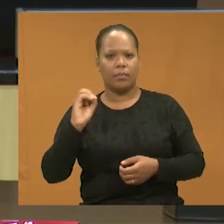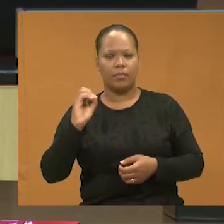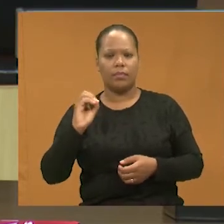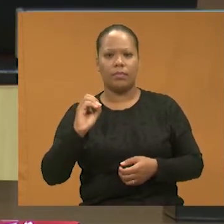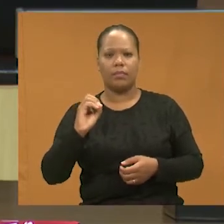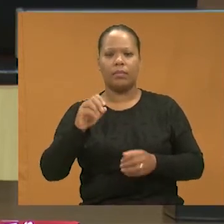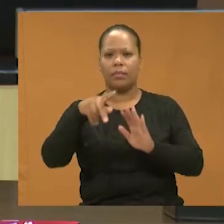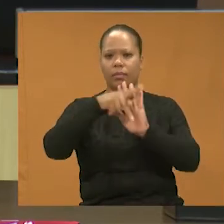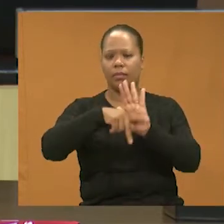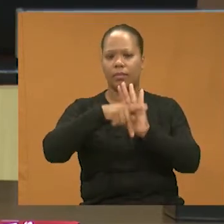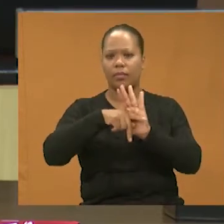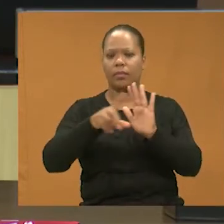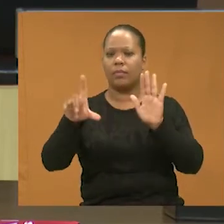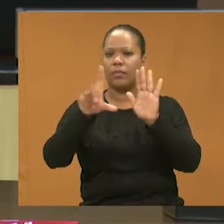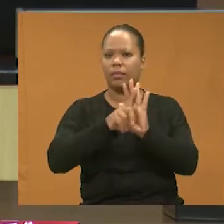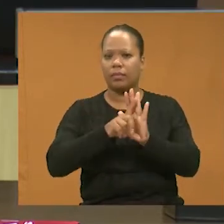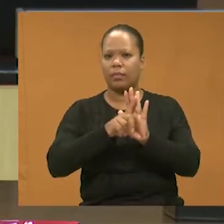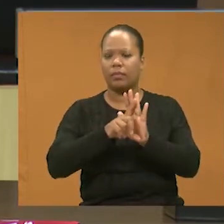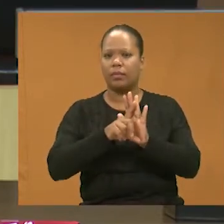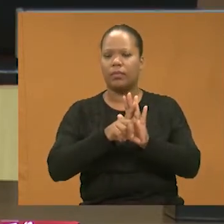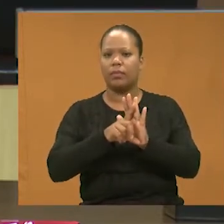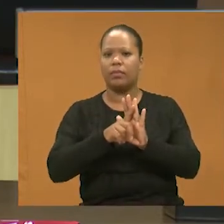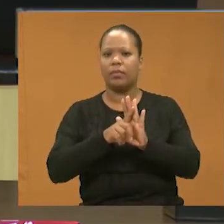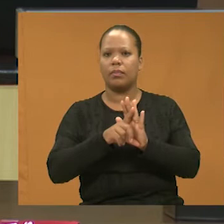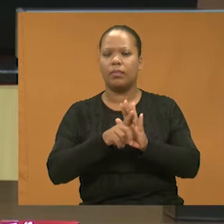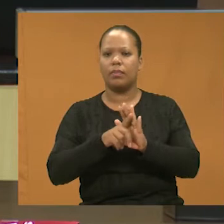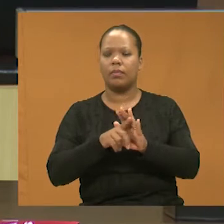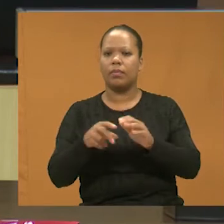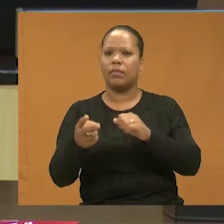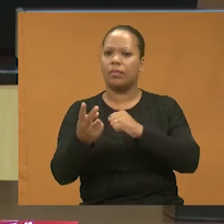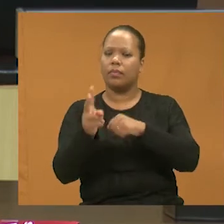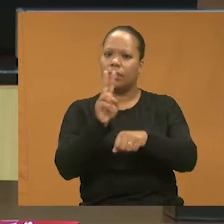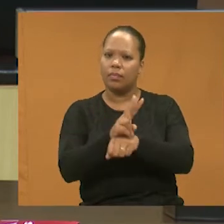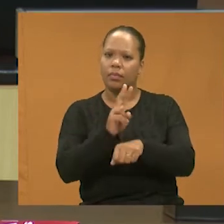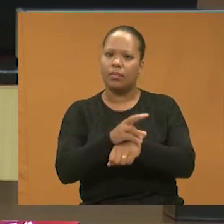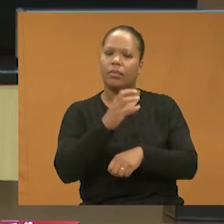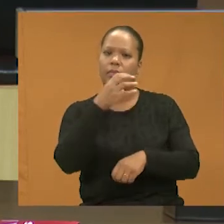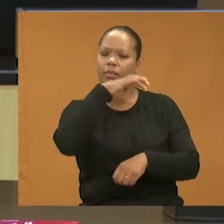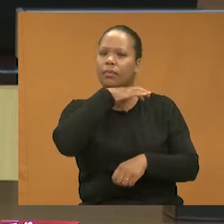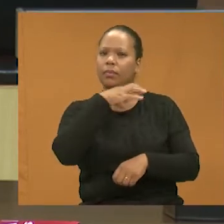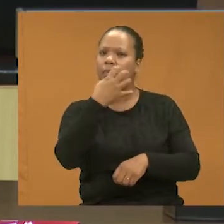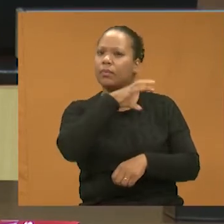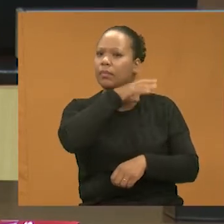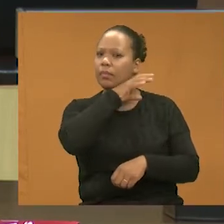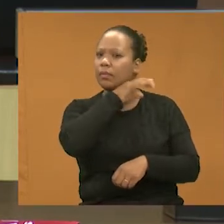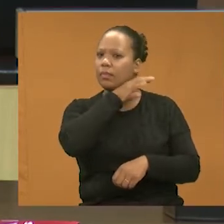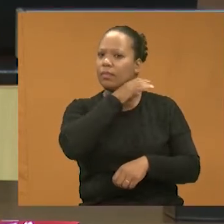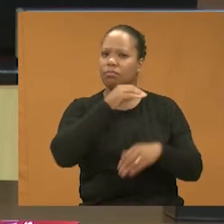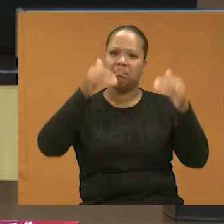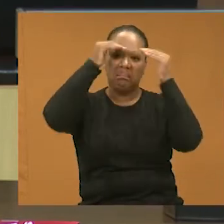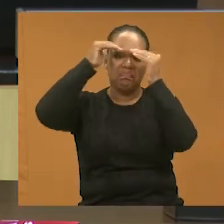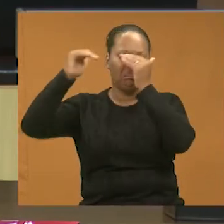com relação ao maus-tratos de animais, não estão sendo fiscalizados pelo Poder Executivo. Muitas pessoas reclamam de maus-tratos na cidade de